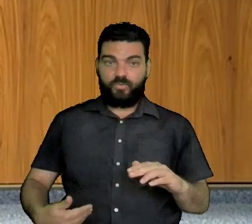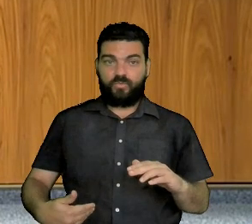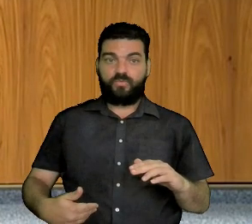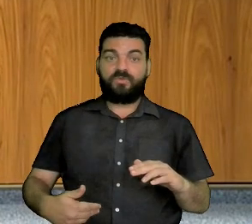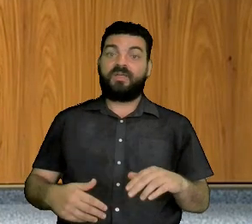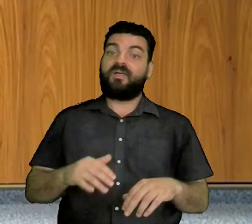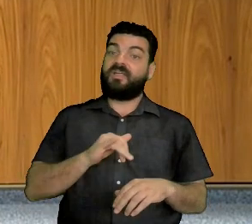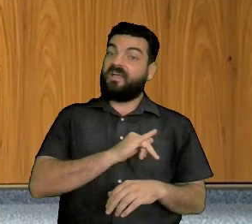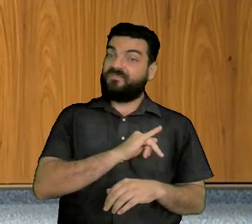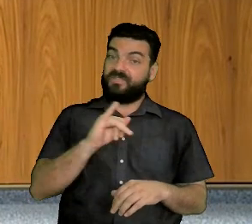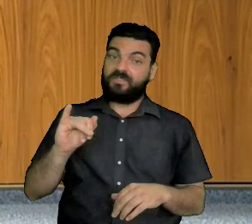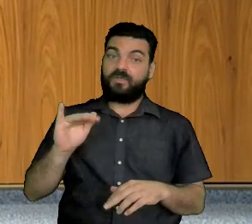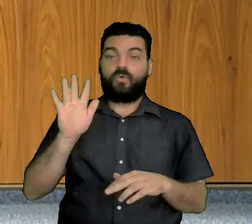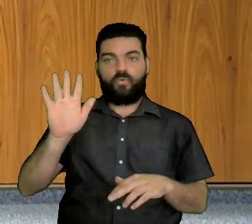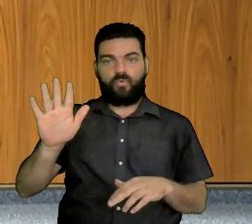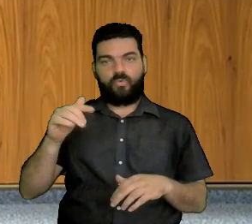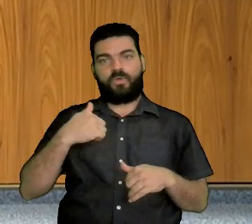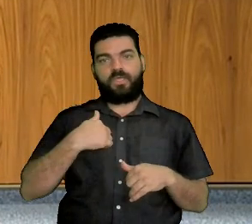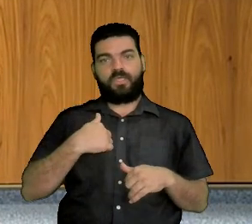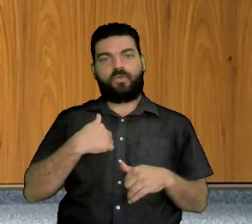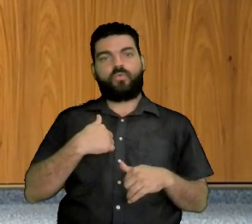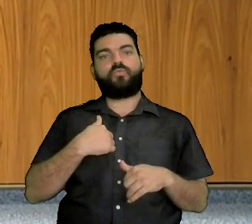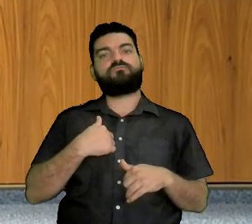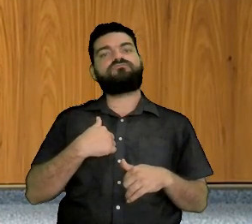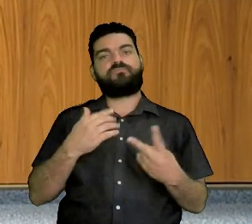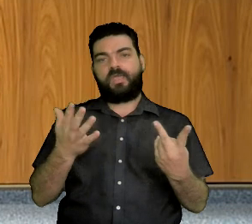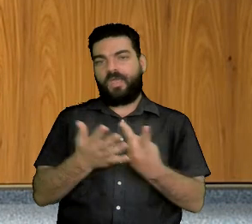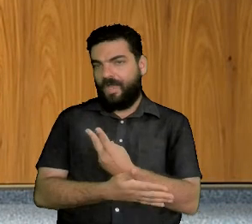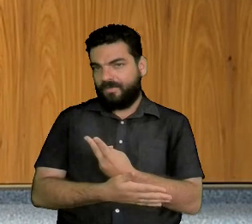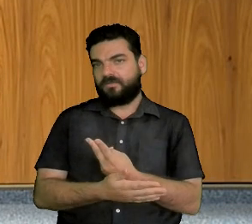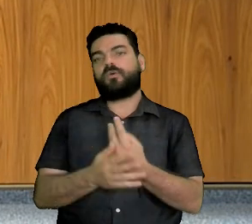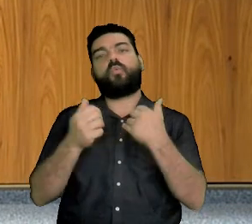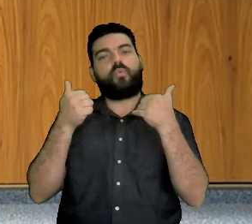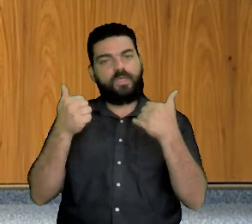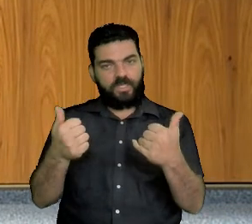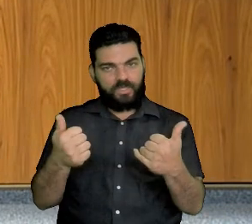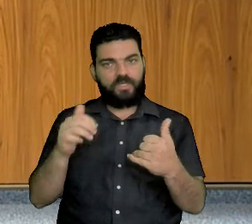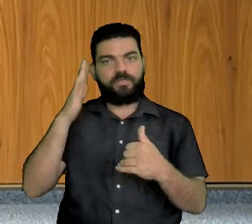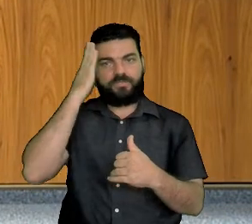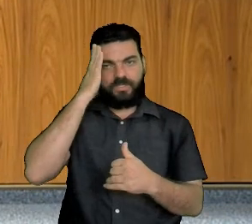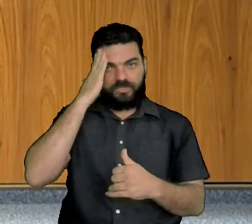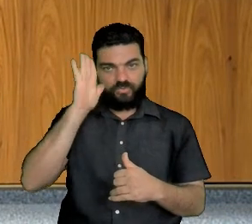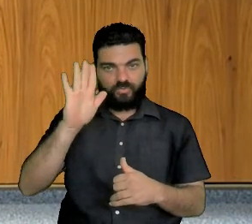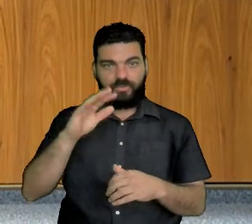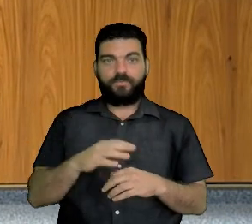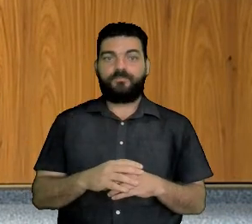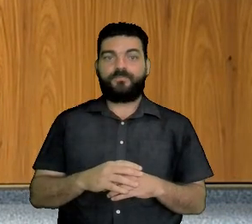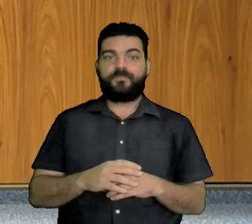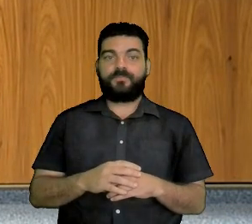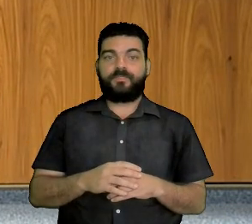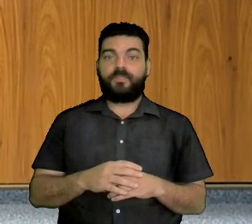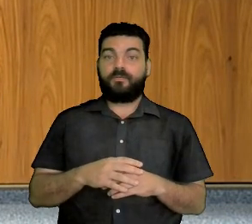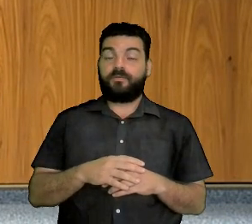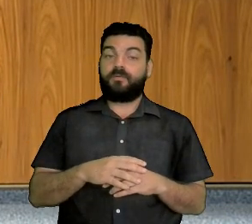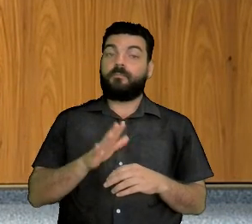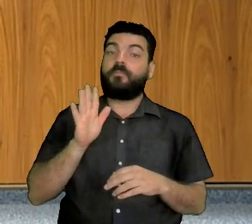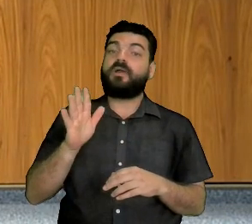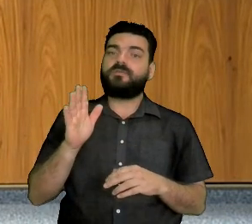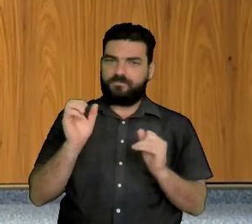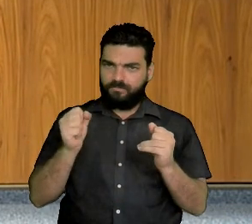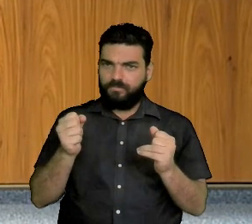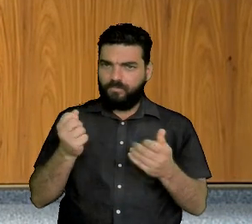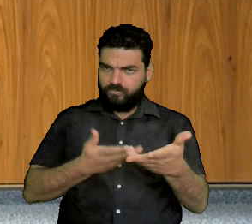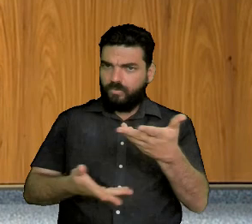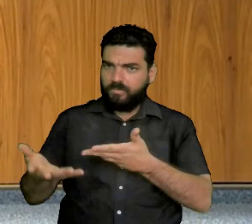reconhece a prática de ilícitos e, a partir daí, desse reconhecimento, ela busca colaborar